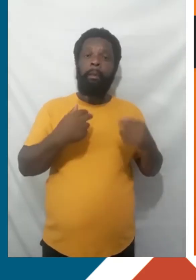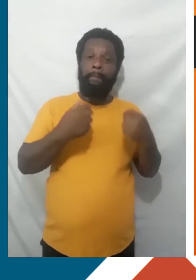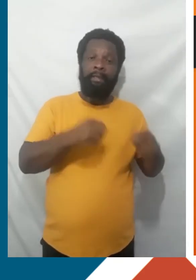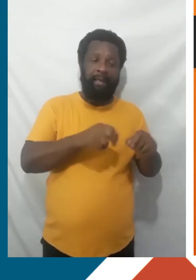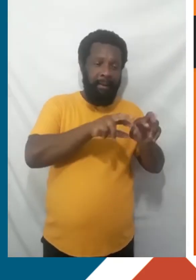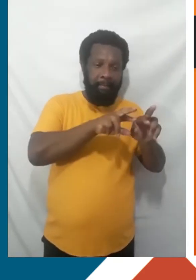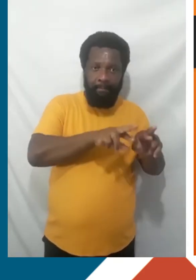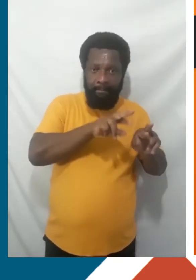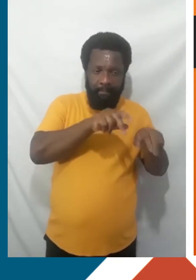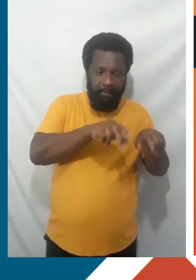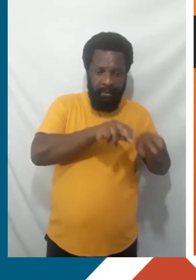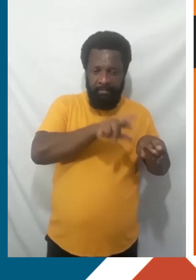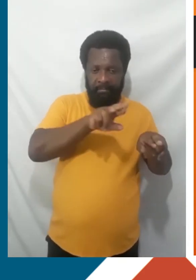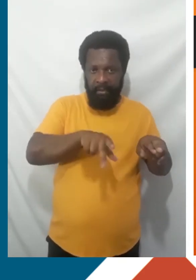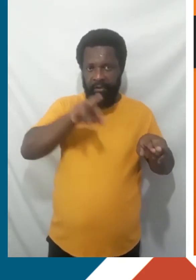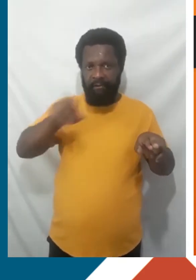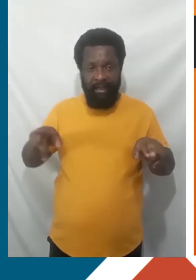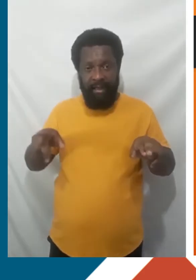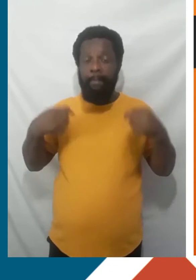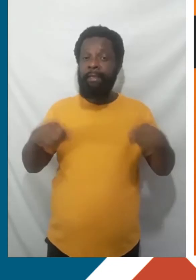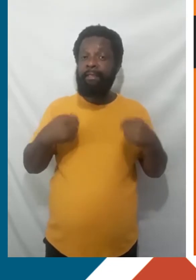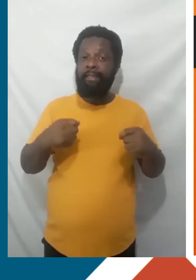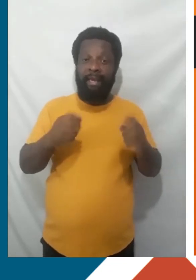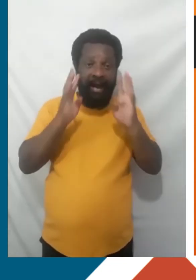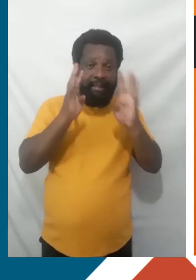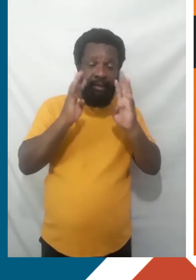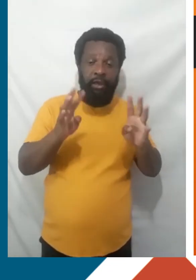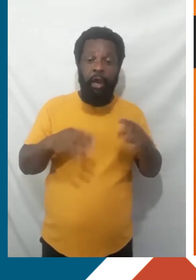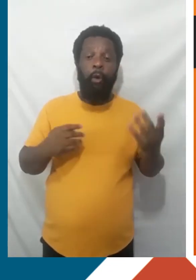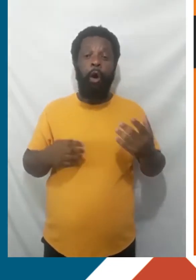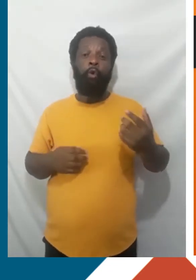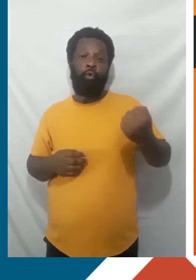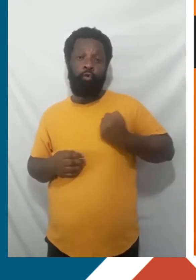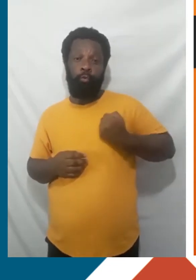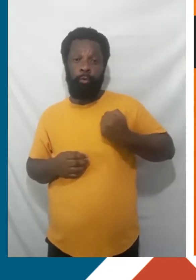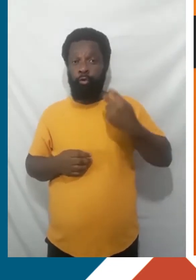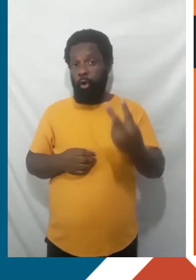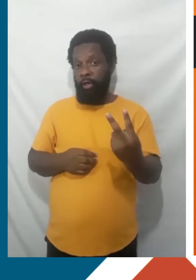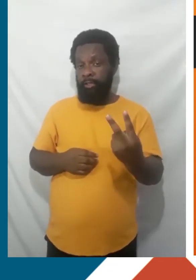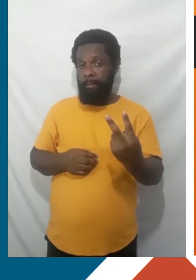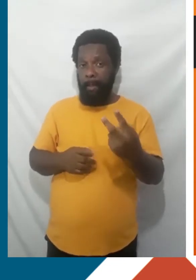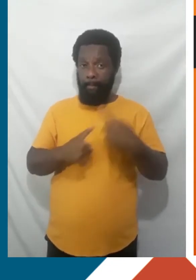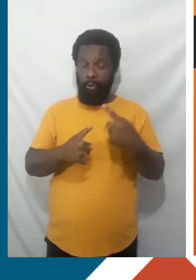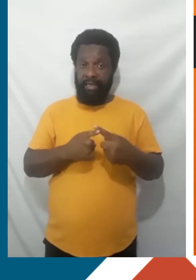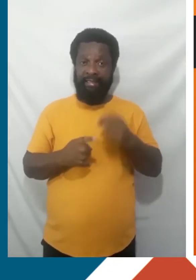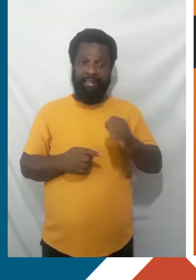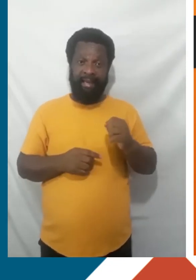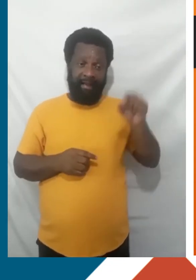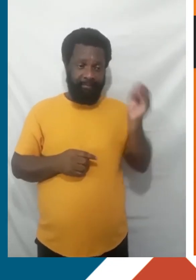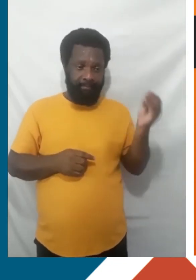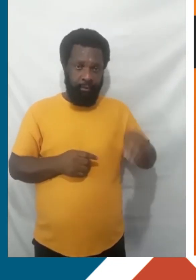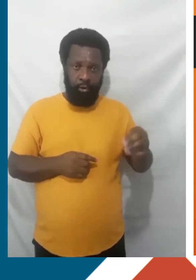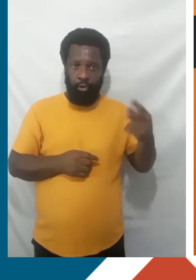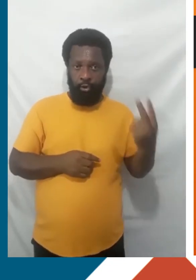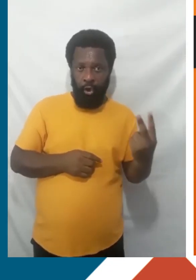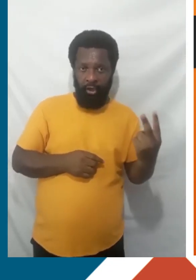são distintos entre si, devemos nos atentar ao algarismo 2, que se for escolhido no primeiro